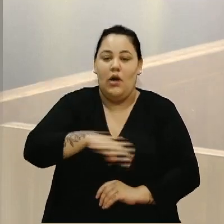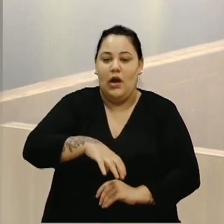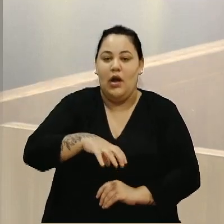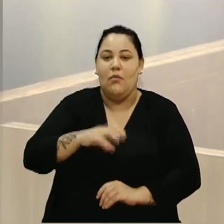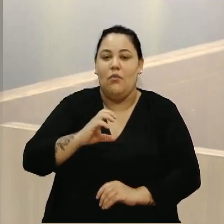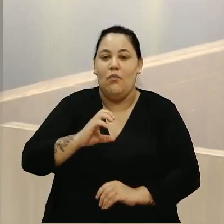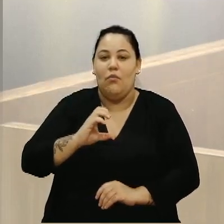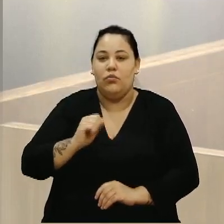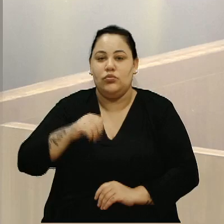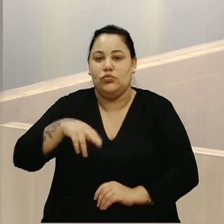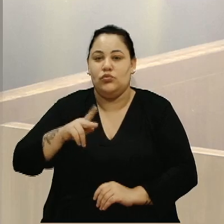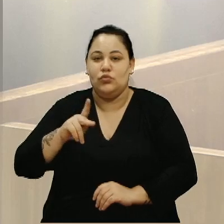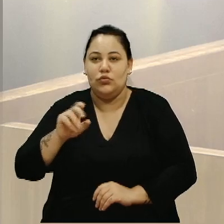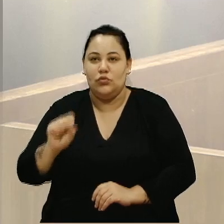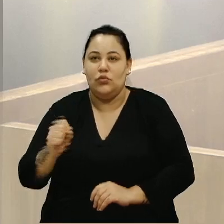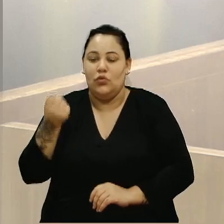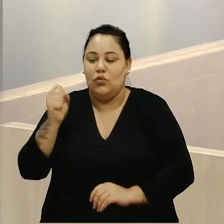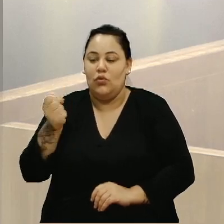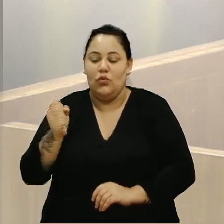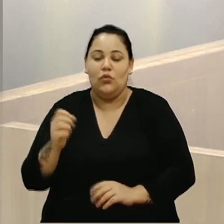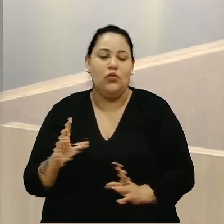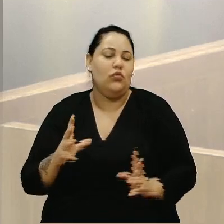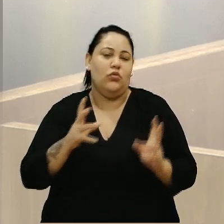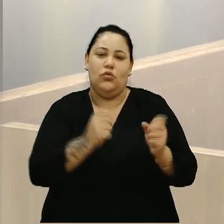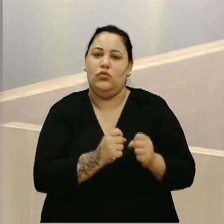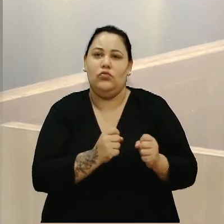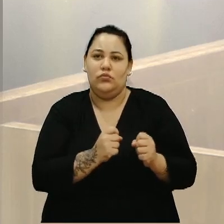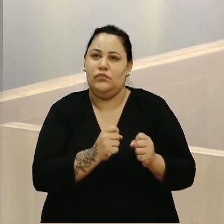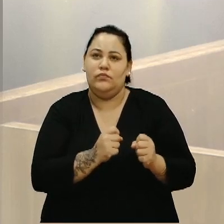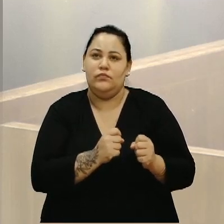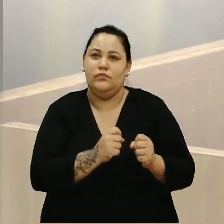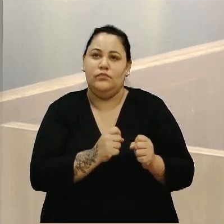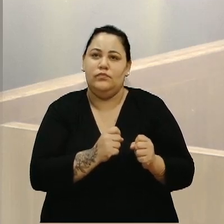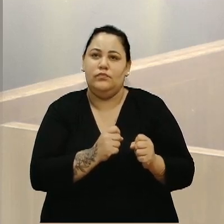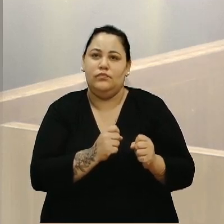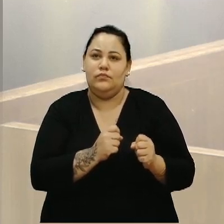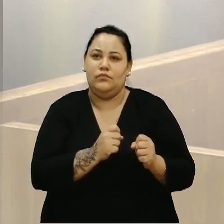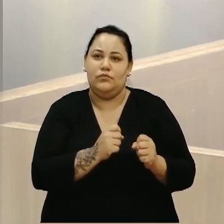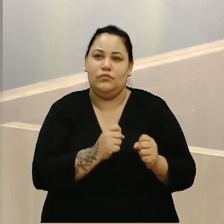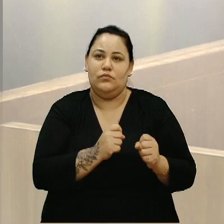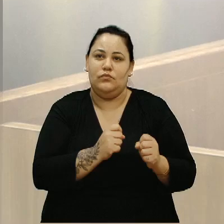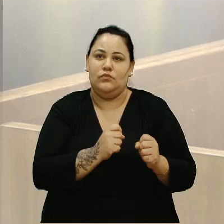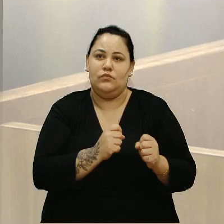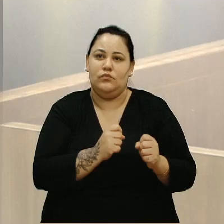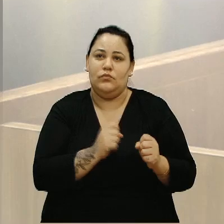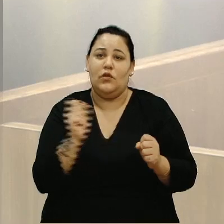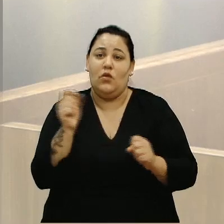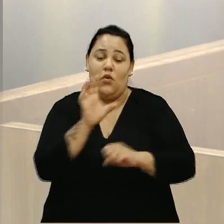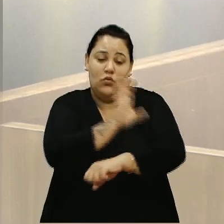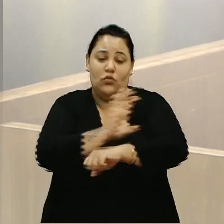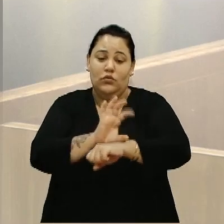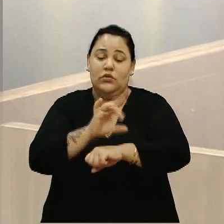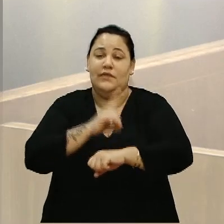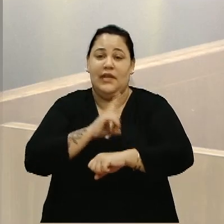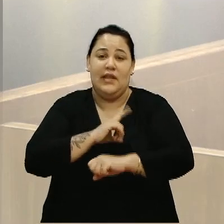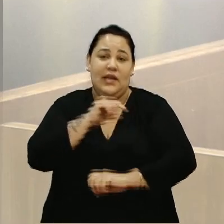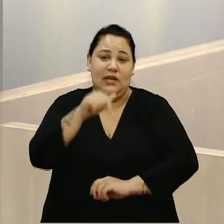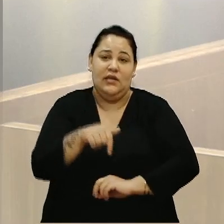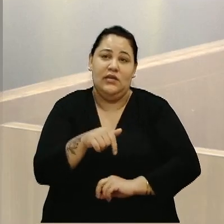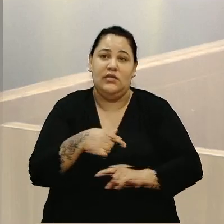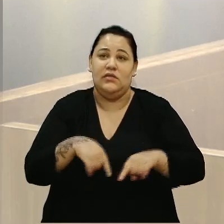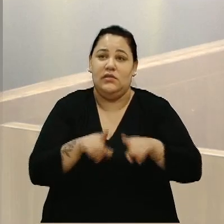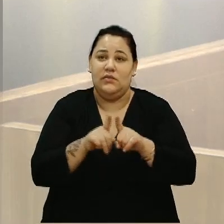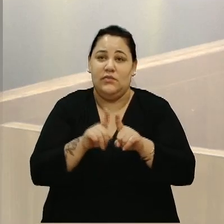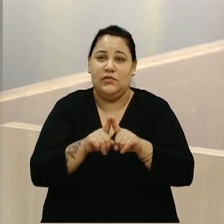ser construído. Isto tudo, quais os cursos que terão aqui,